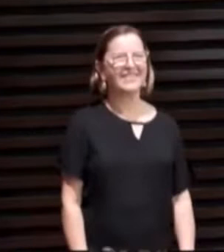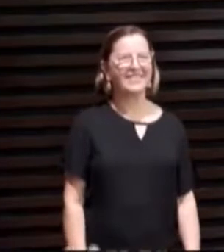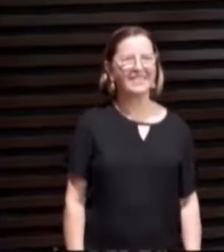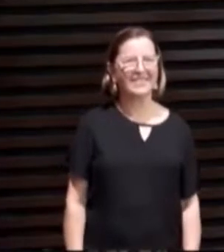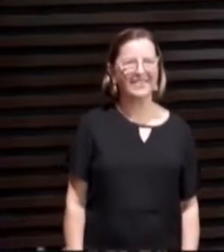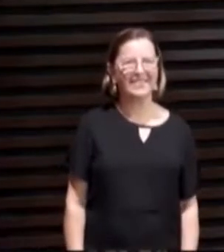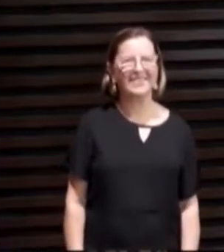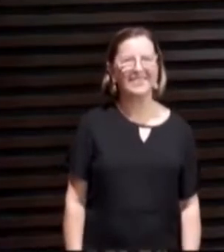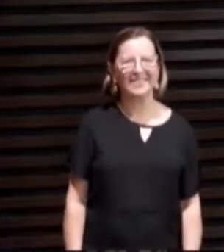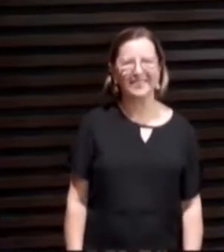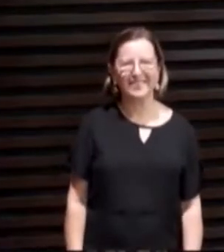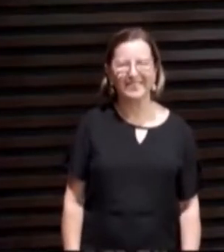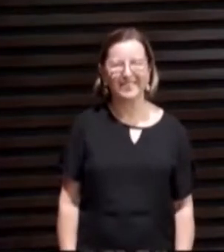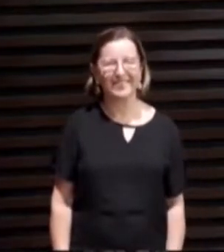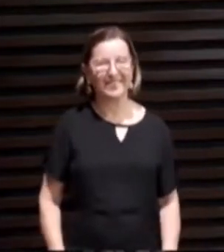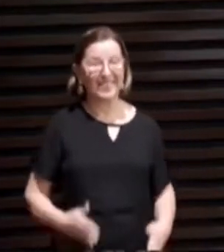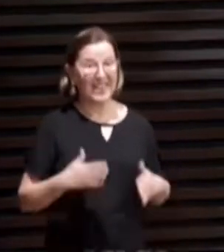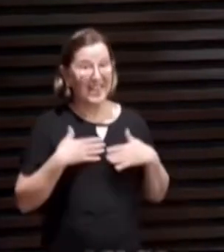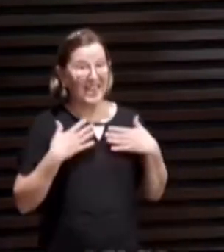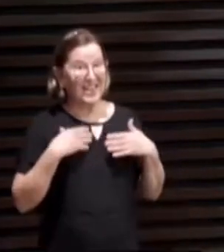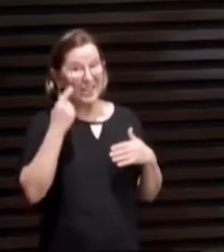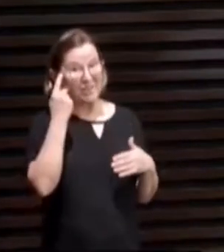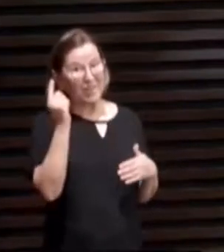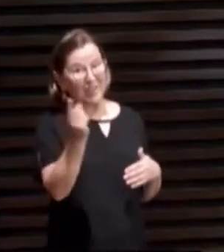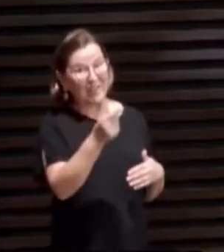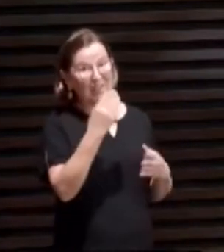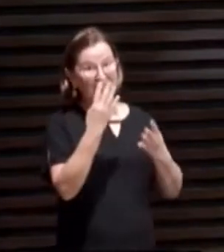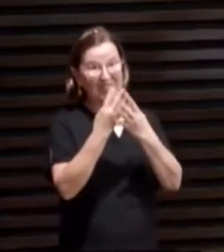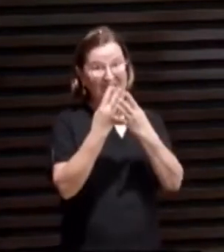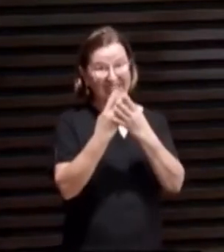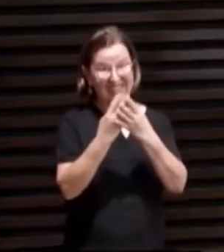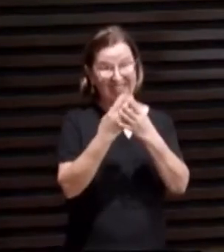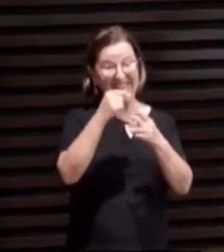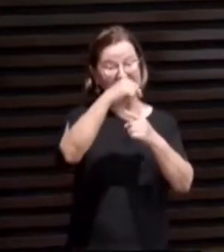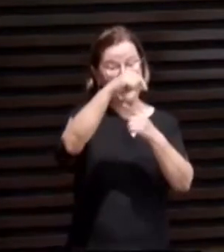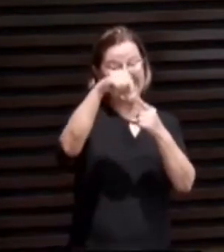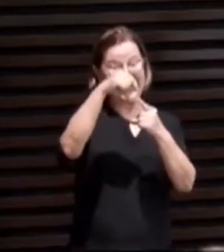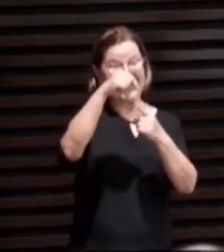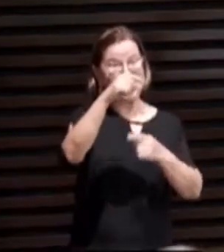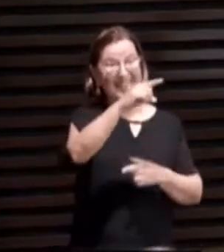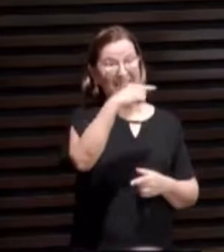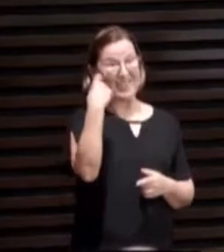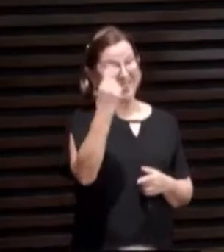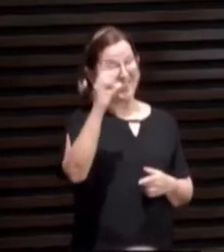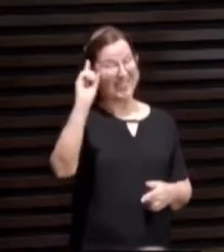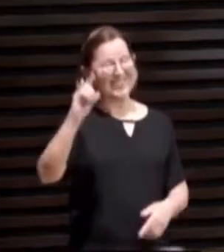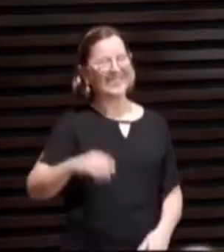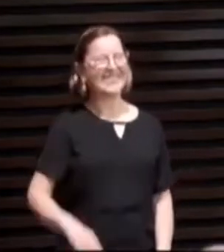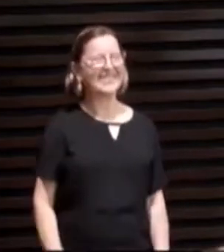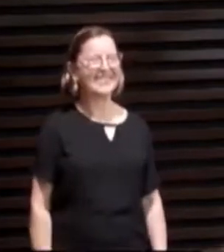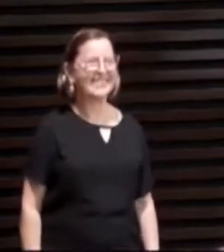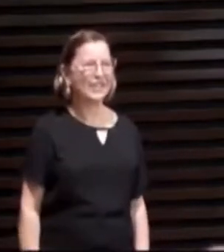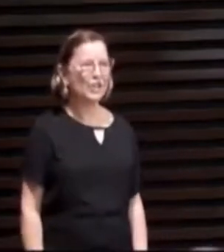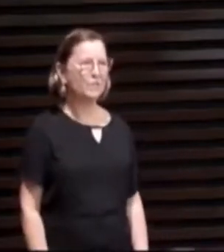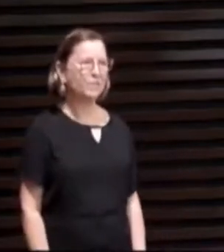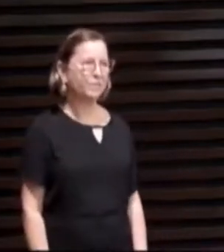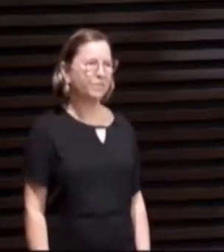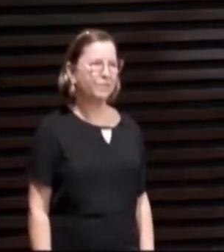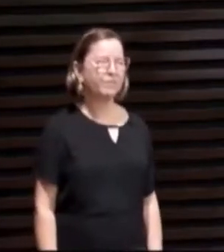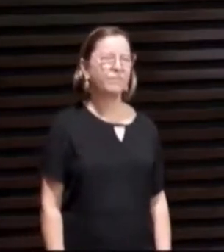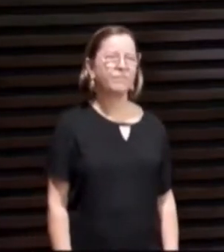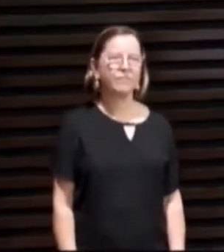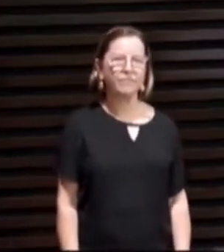Que privilégio para nós confessarmos a santidade do nosso Deus. E essa santidade